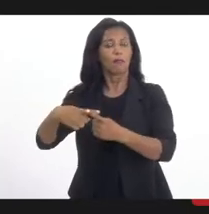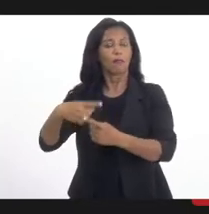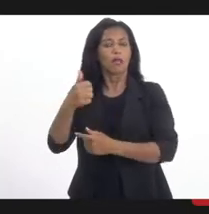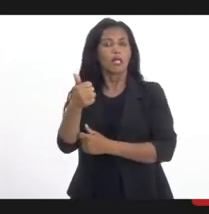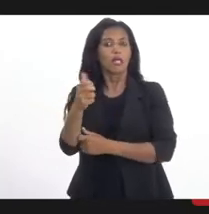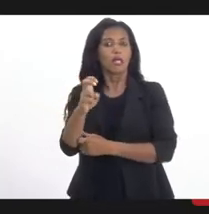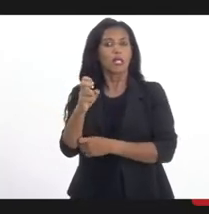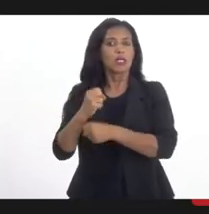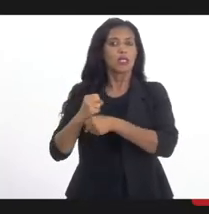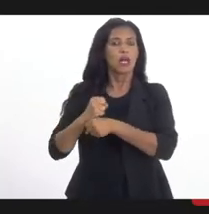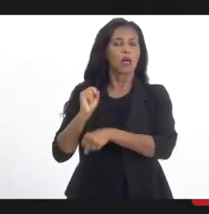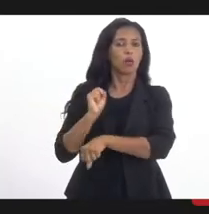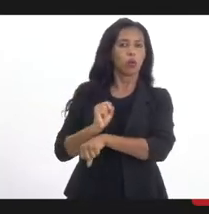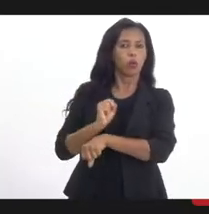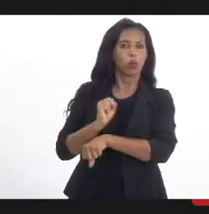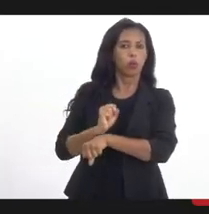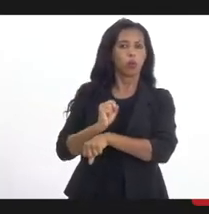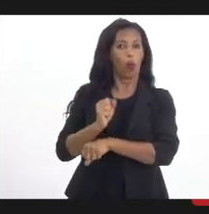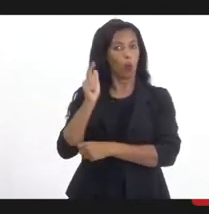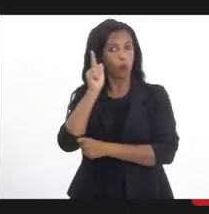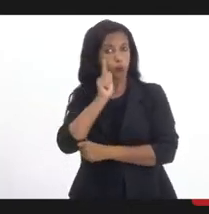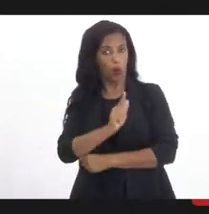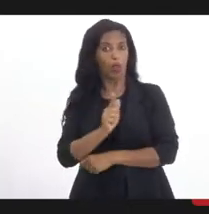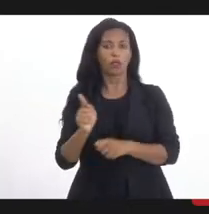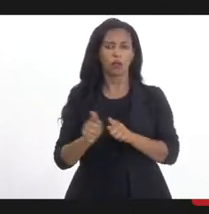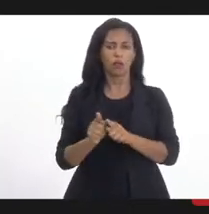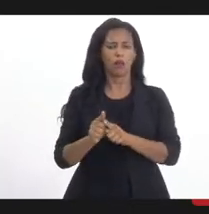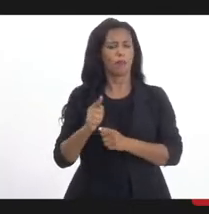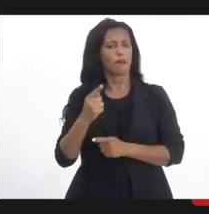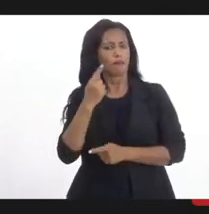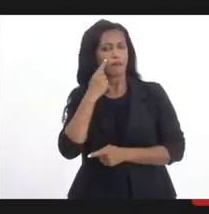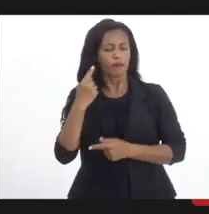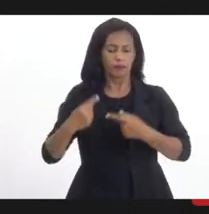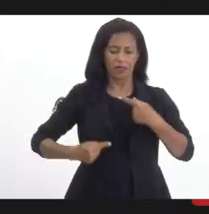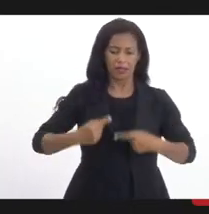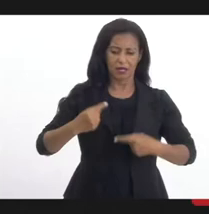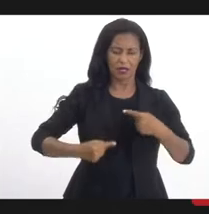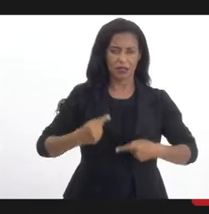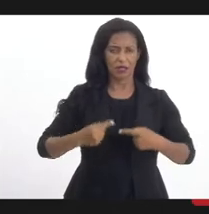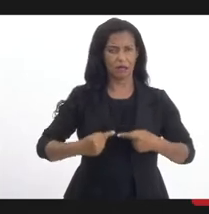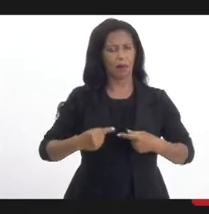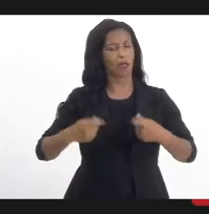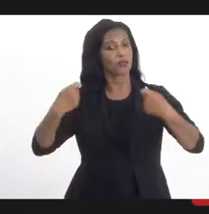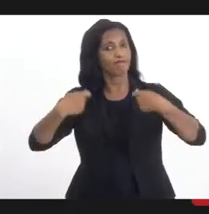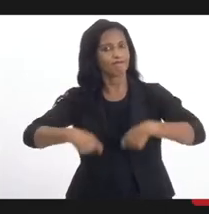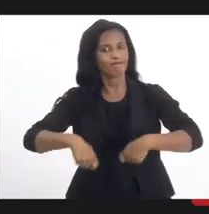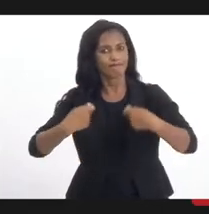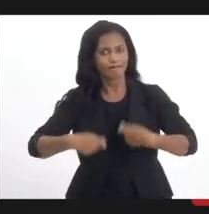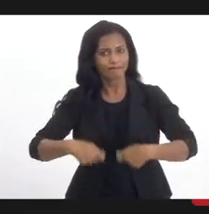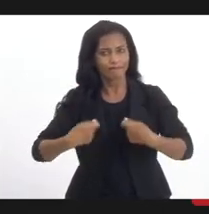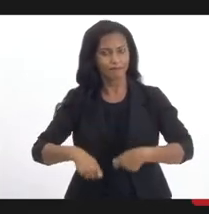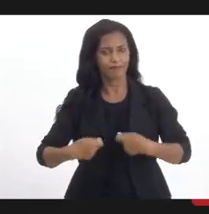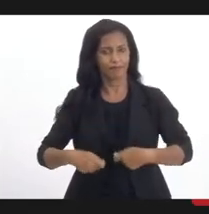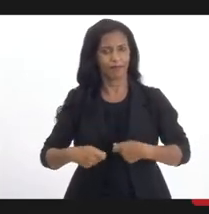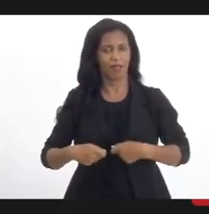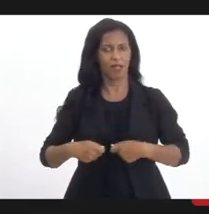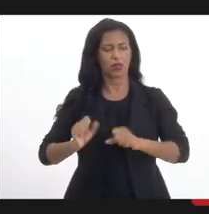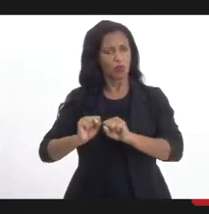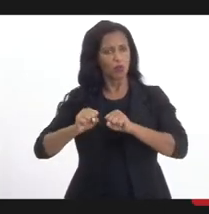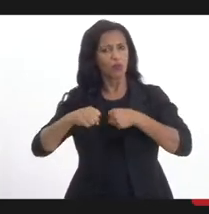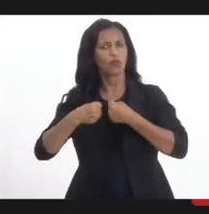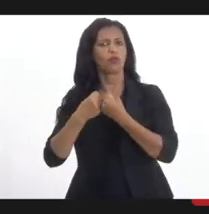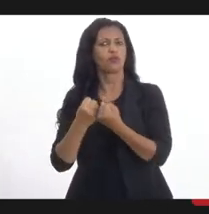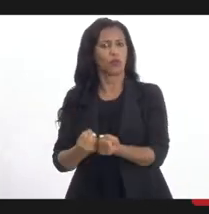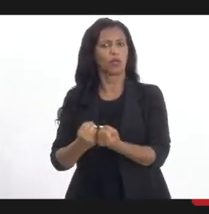funcionamento. Todos sabem também que considero que esse debate, como disse o Flávio, é um debate necessário, qual seja o debate sobre o